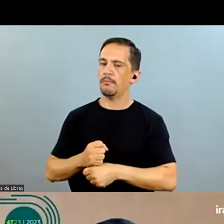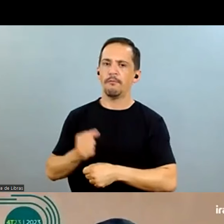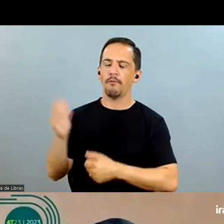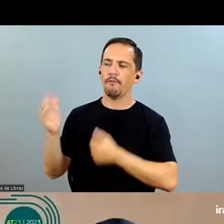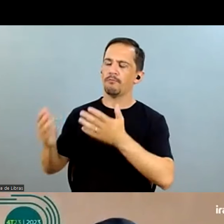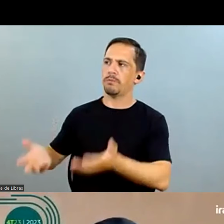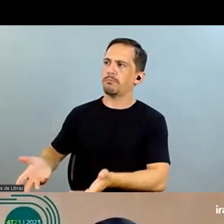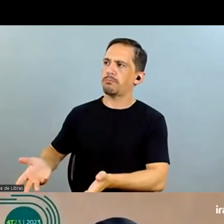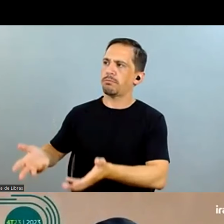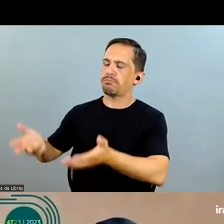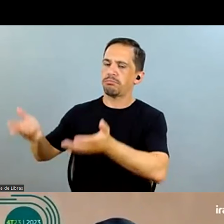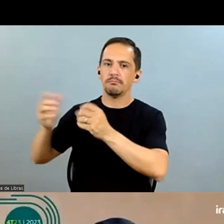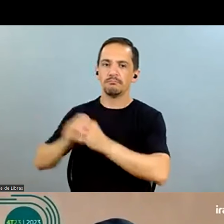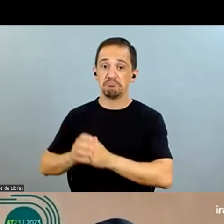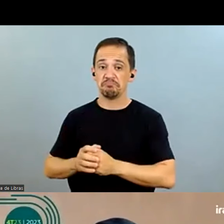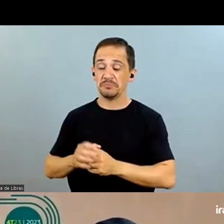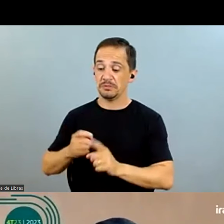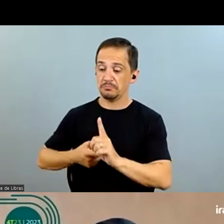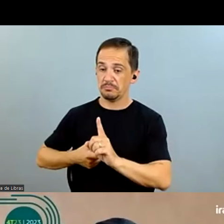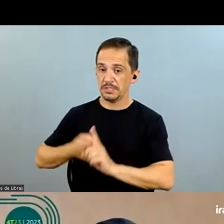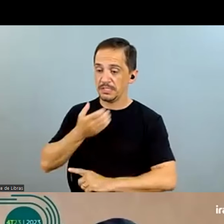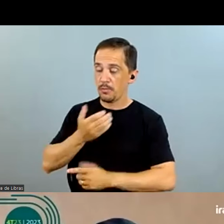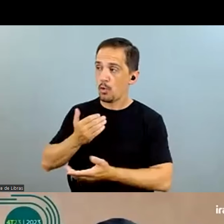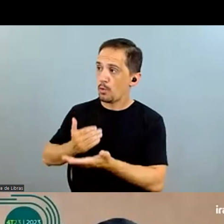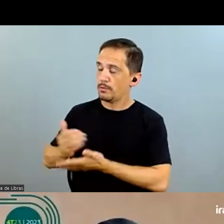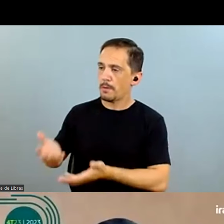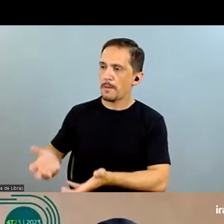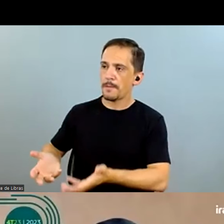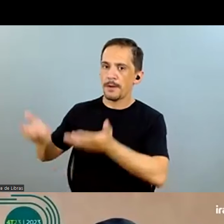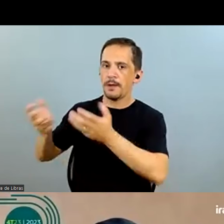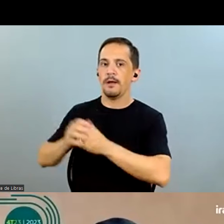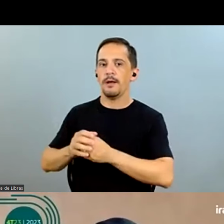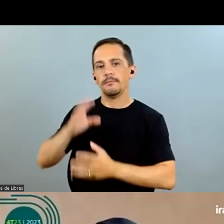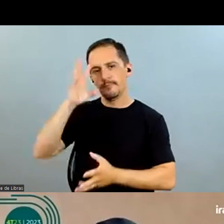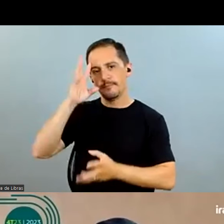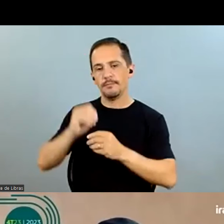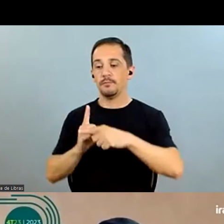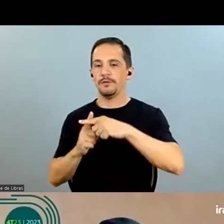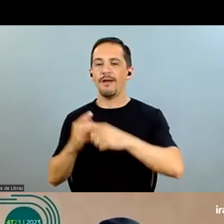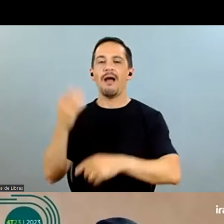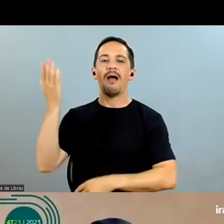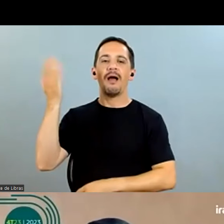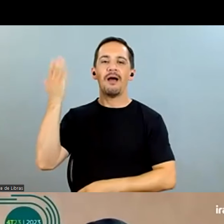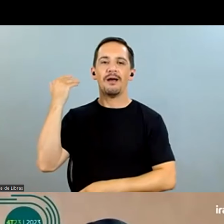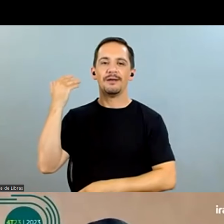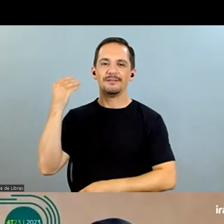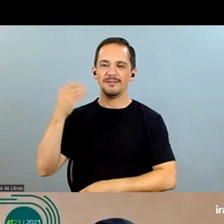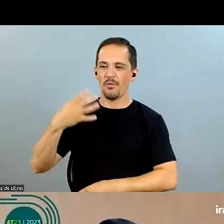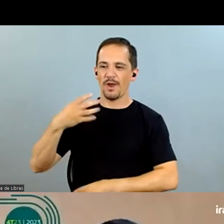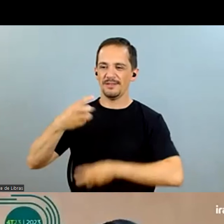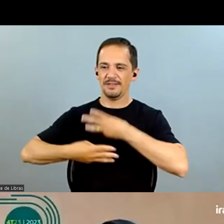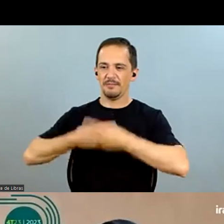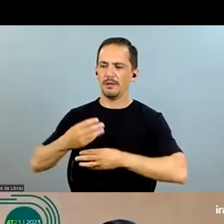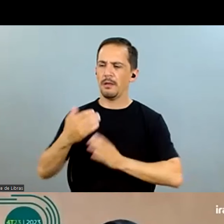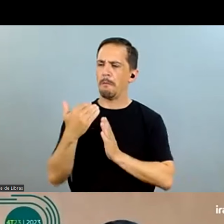dezembro então isso traz uma dinâmica completamente diferente PR os negócios daquela que a gente estava vivendo no quarto trimestre né que foi bem